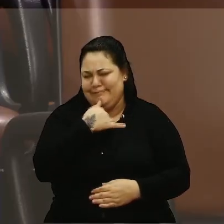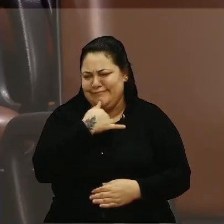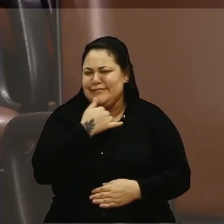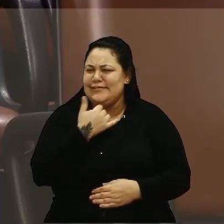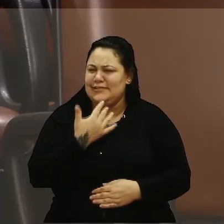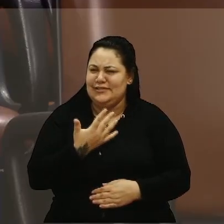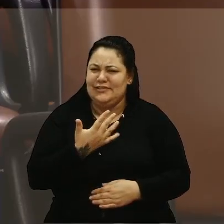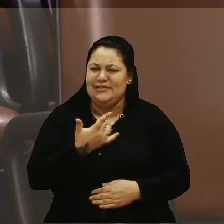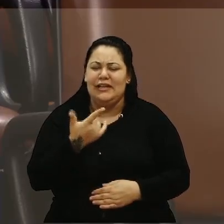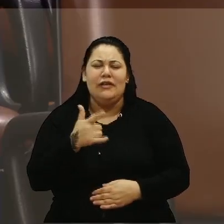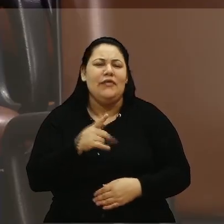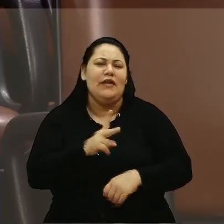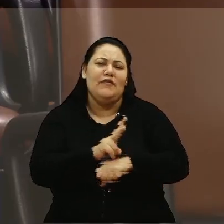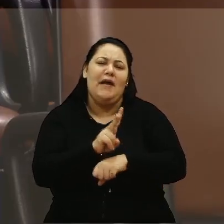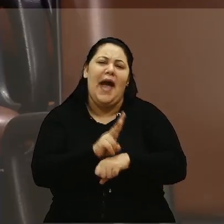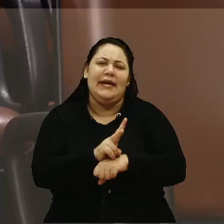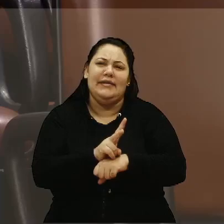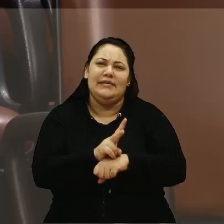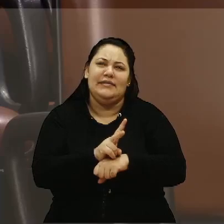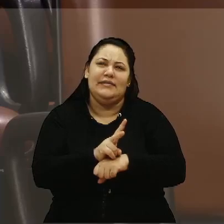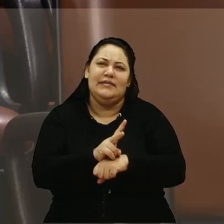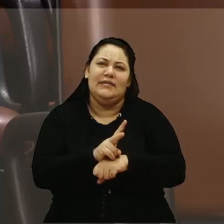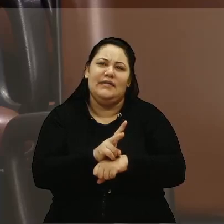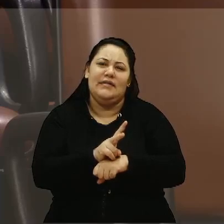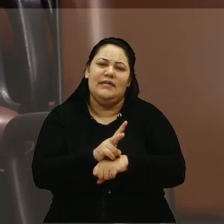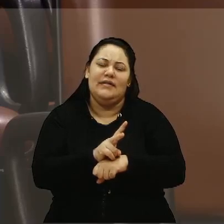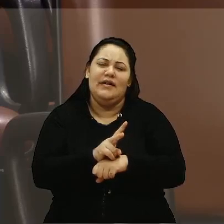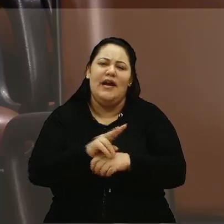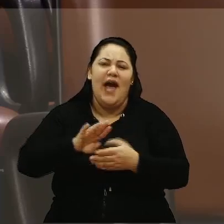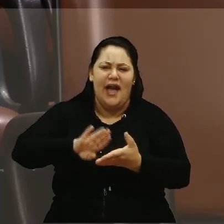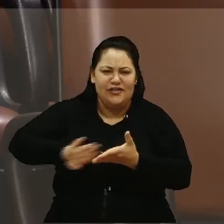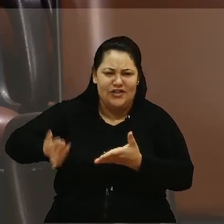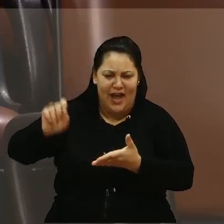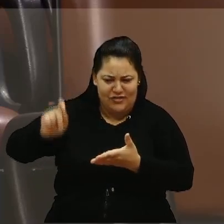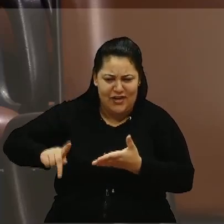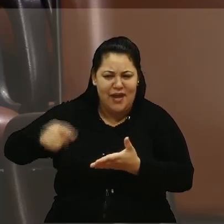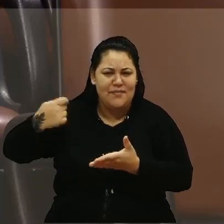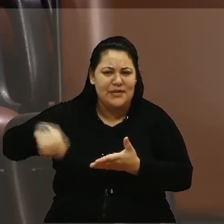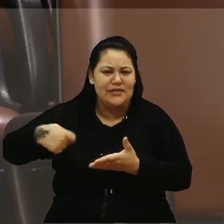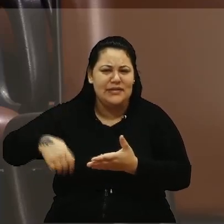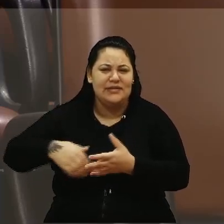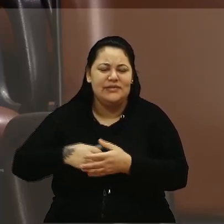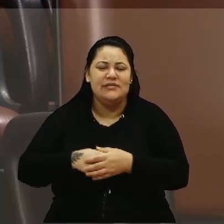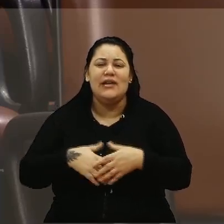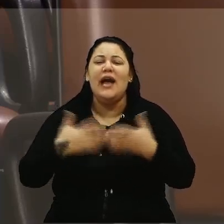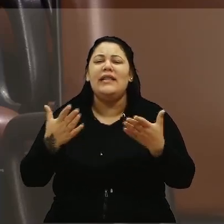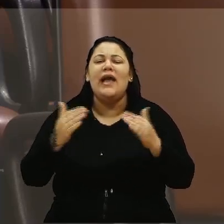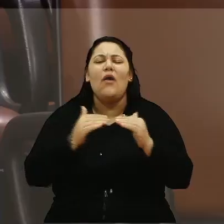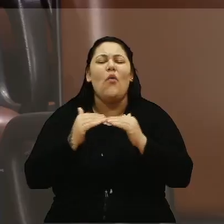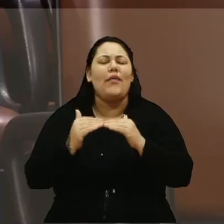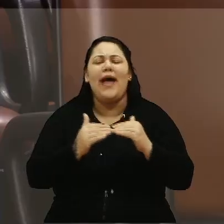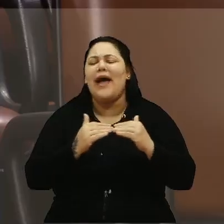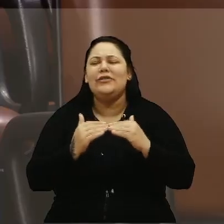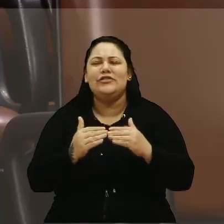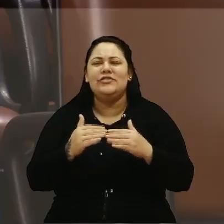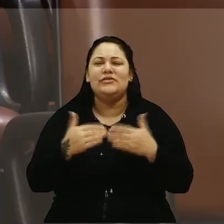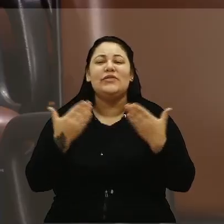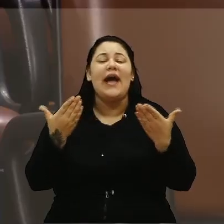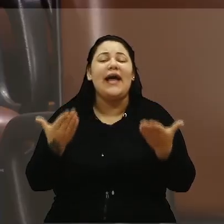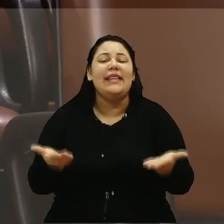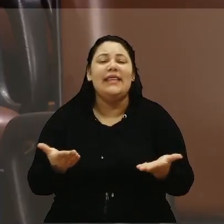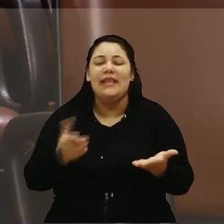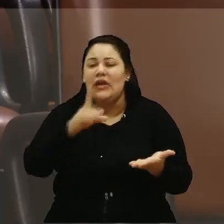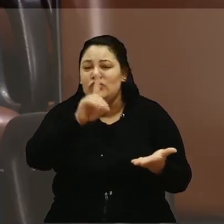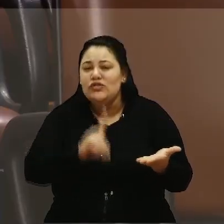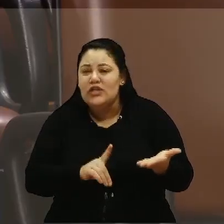Não há vagas, então vamos tirar de quem mais precisa. E cadê a igualdade? Cadê o direito das pessoas que precisam